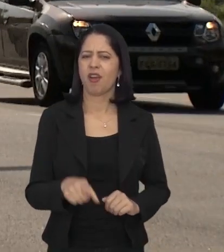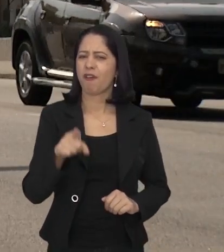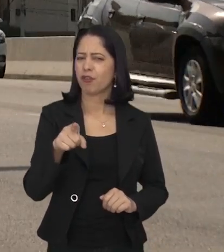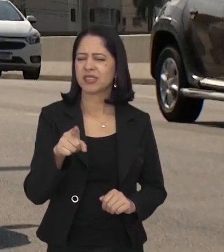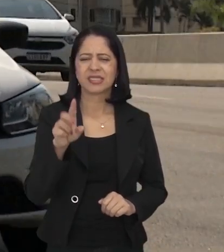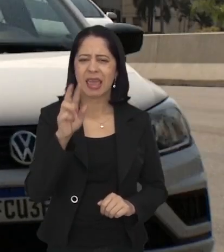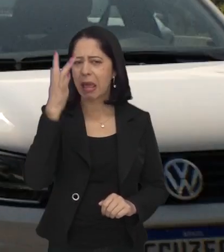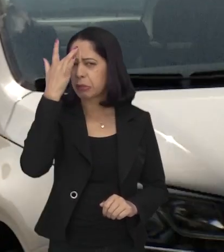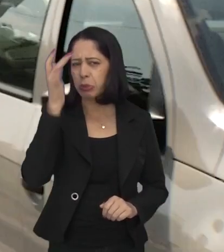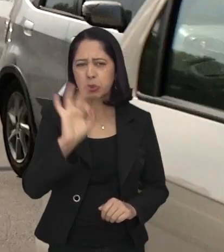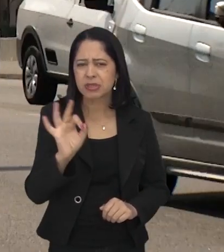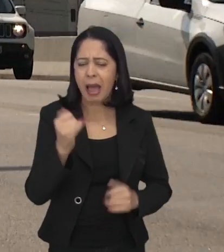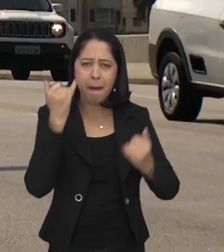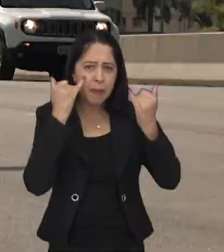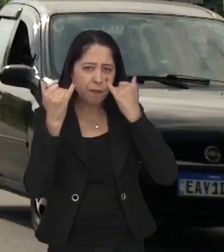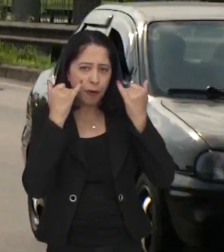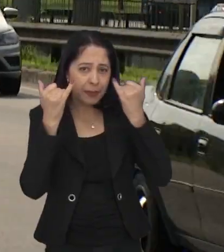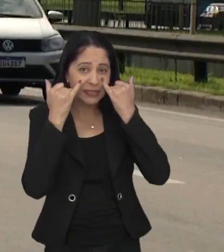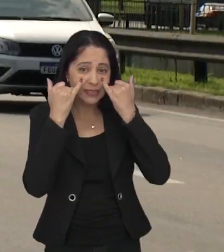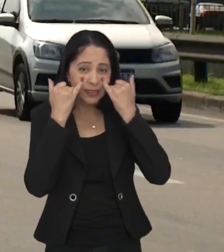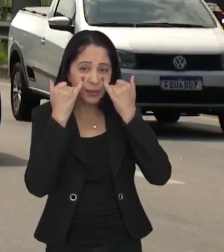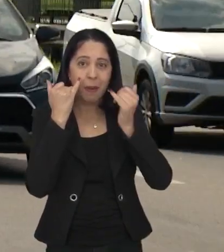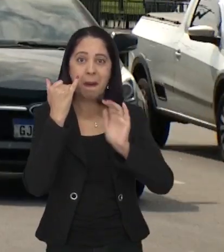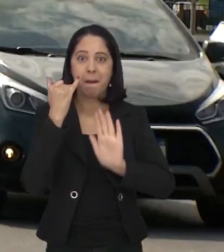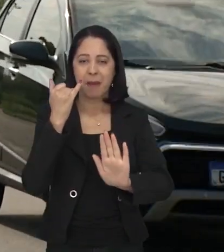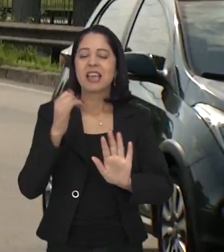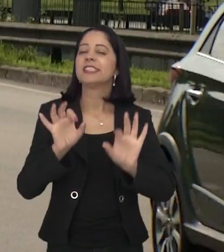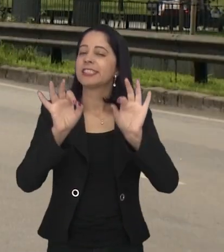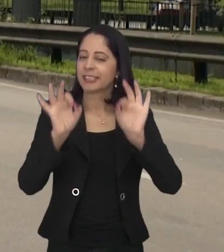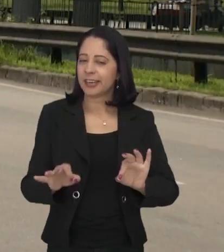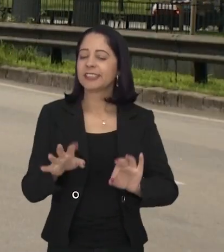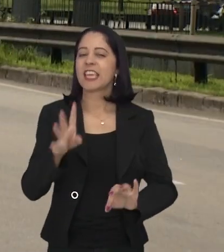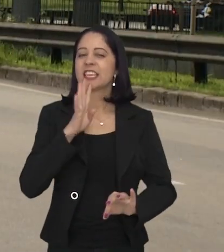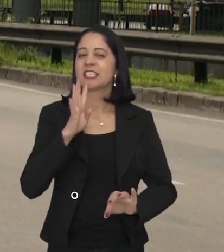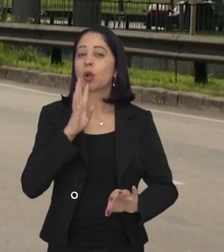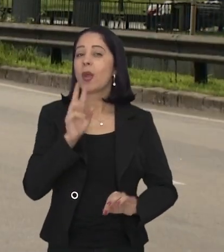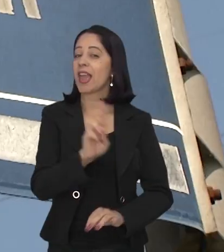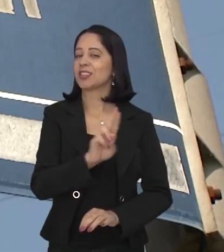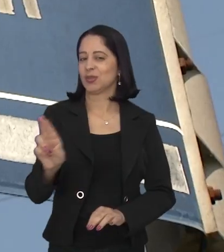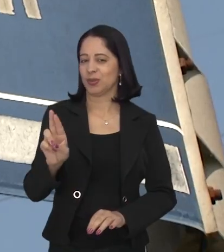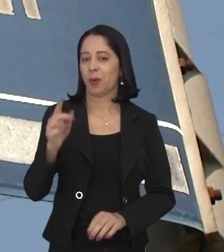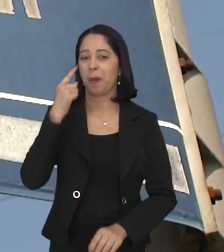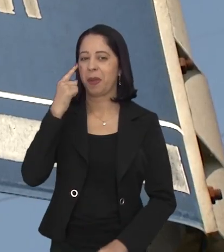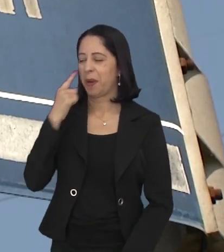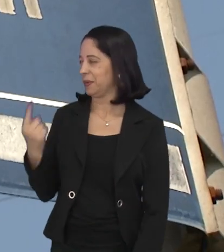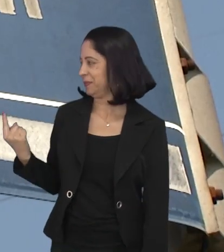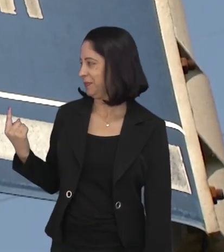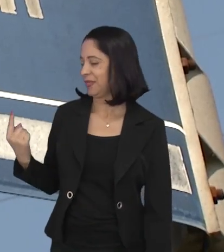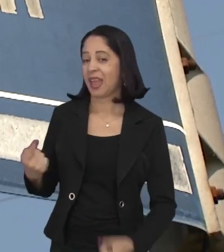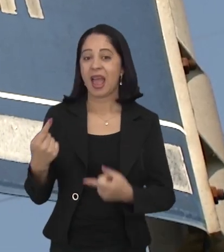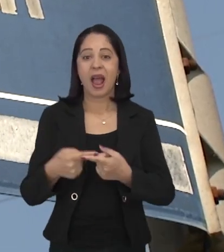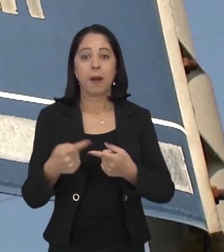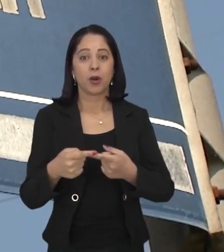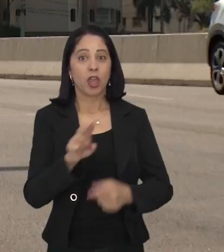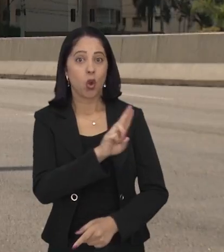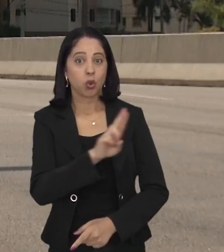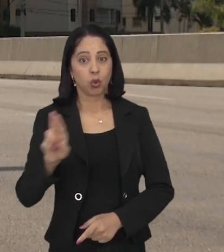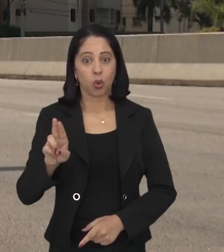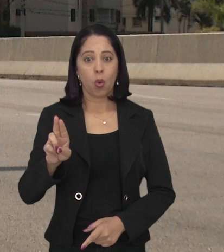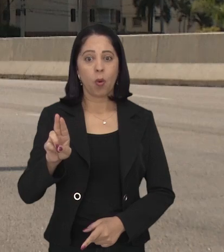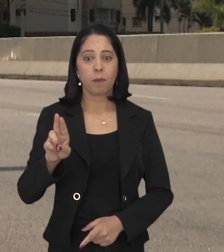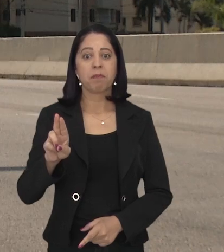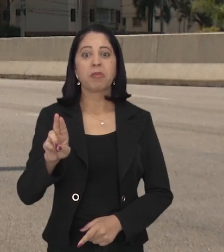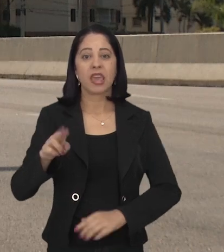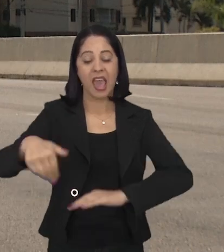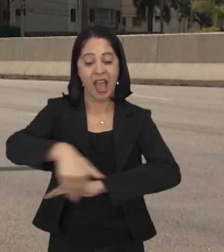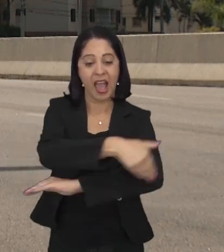não soubesse dessas informações, mas com certeza conhece esse nome. Isso porque Jorge Zarur é o